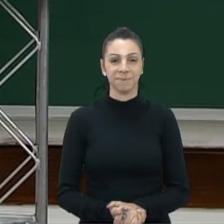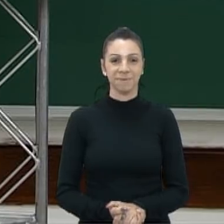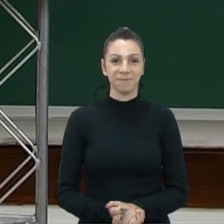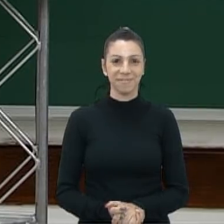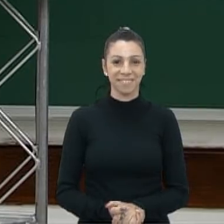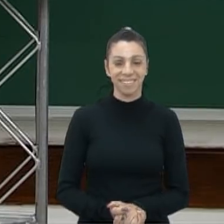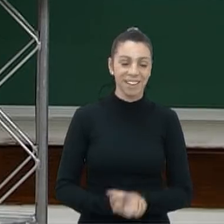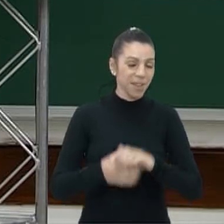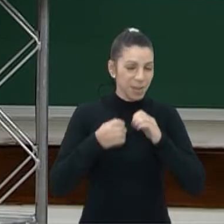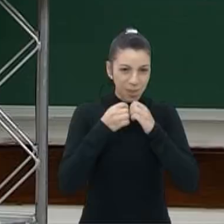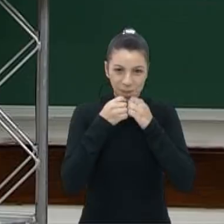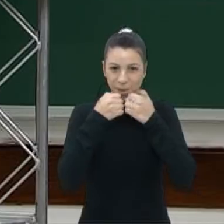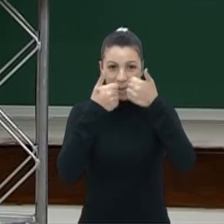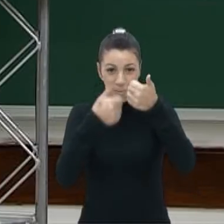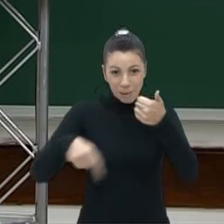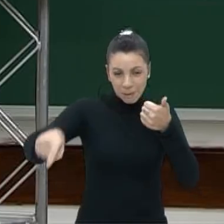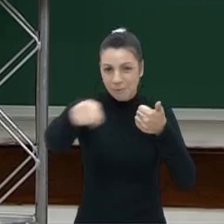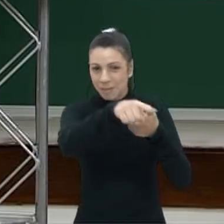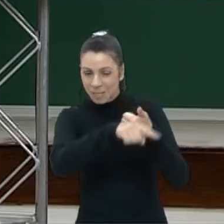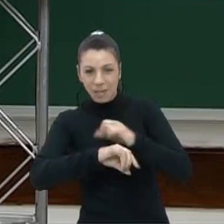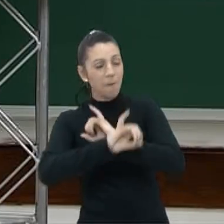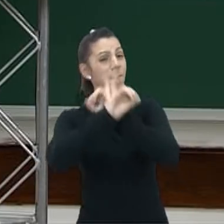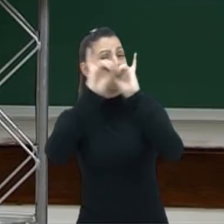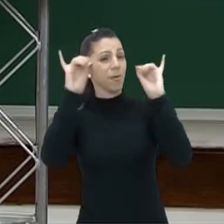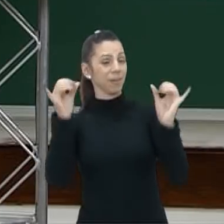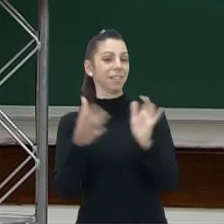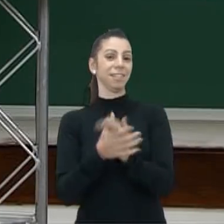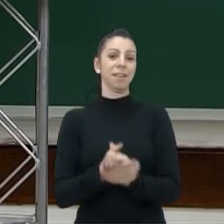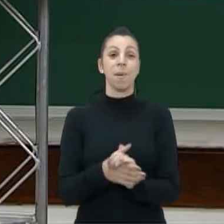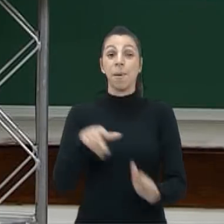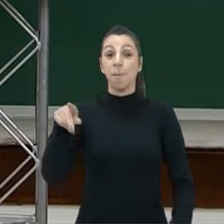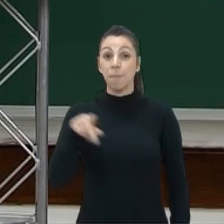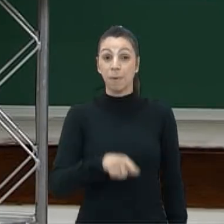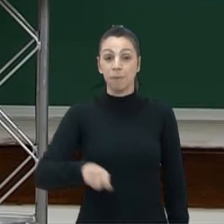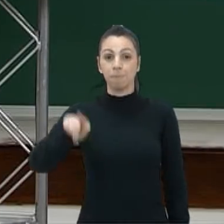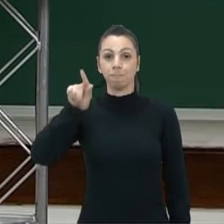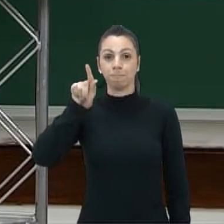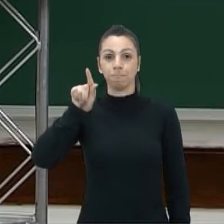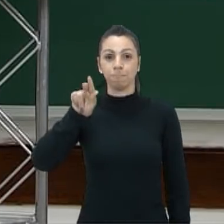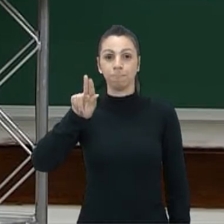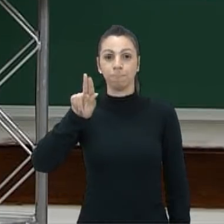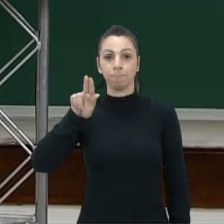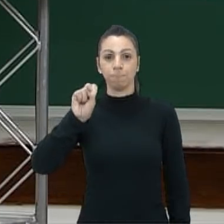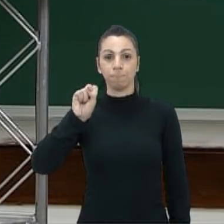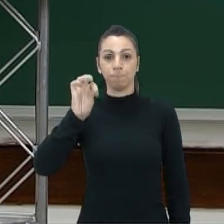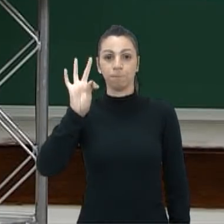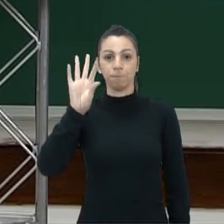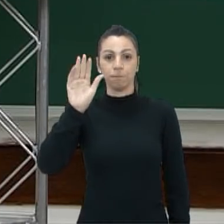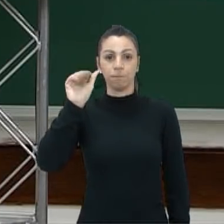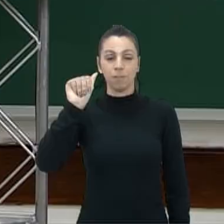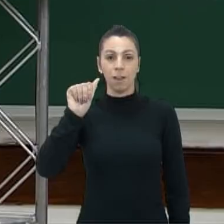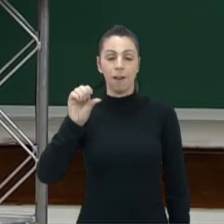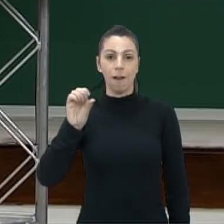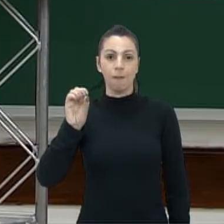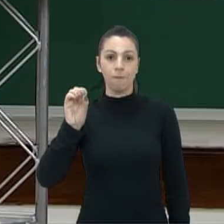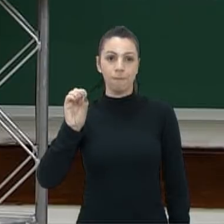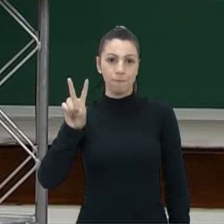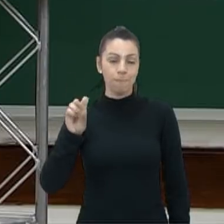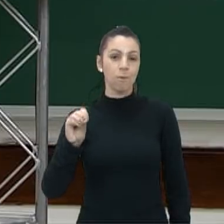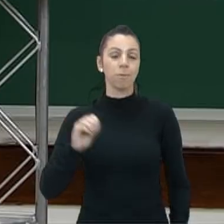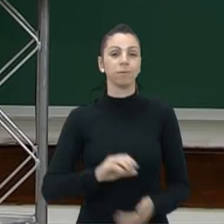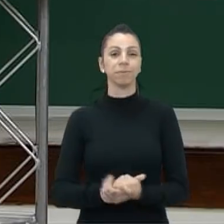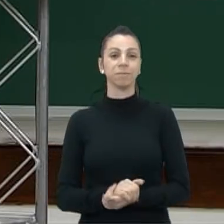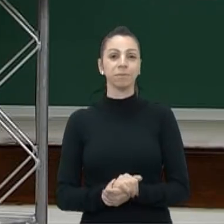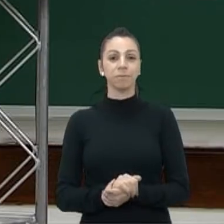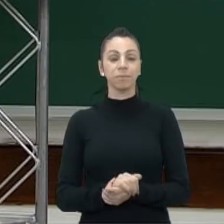Fala pessoal, tudo bem com vocês aí? Quem está falando com vocês aqui é o professor Gustavo Tervelancel Muraski e hoje nessa aula nós vamos